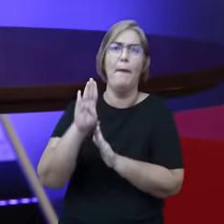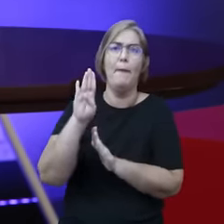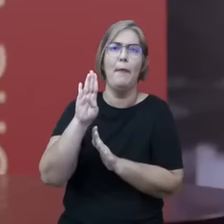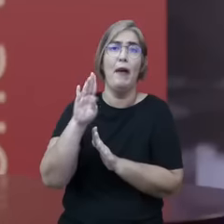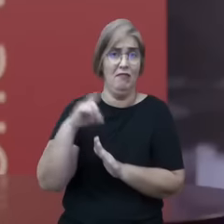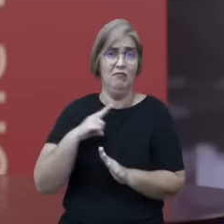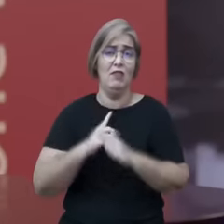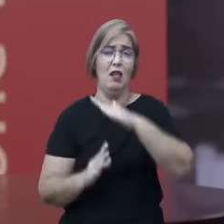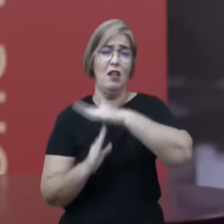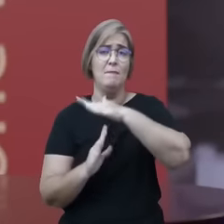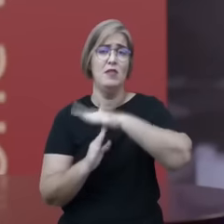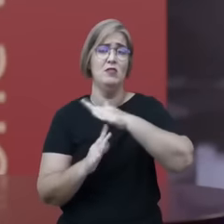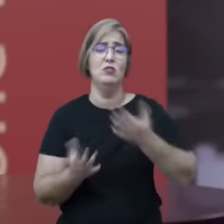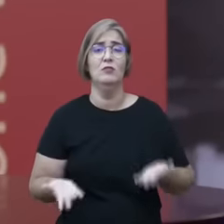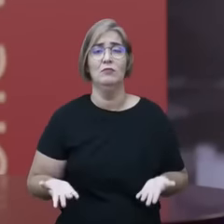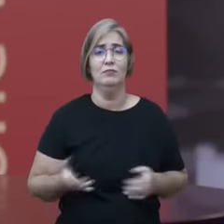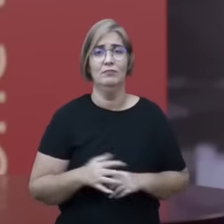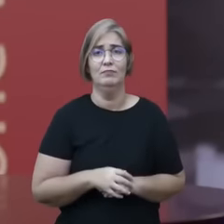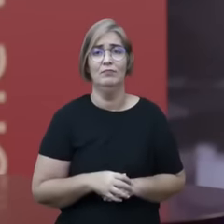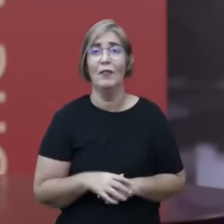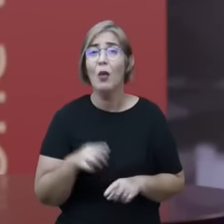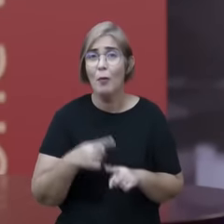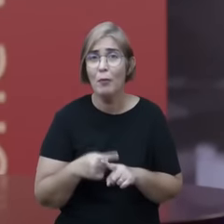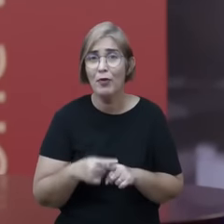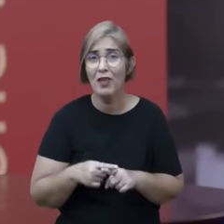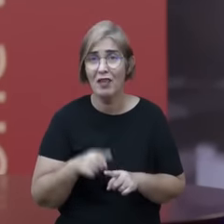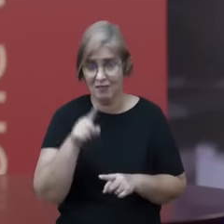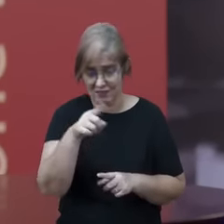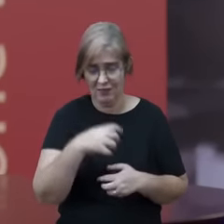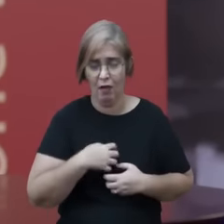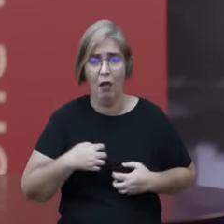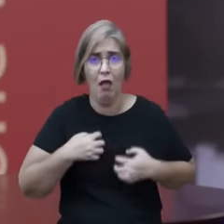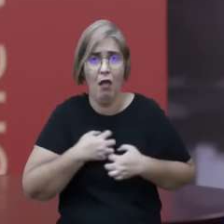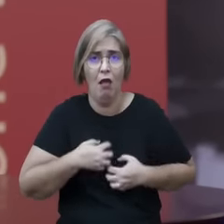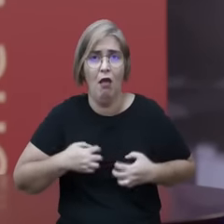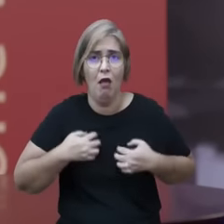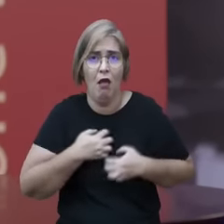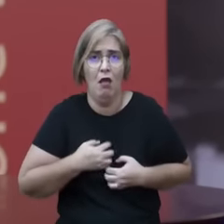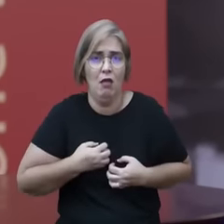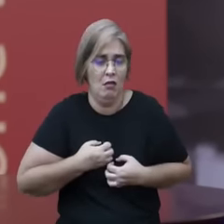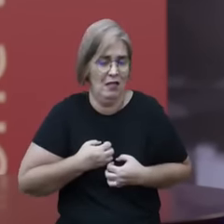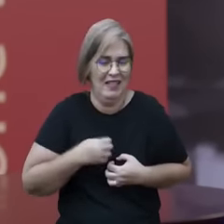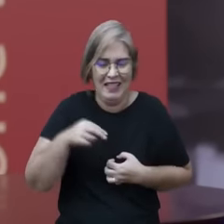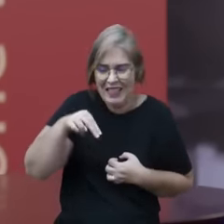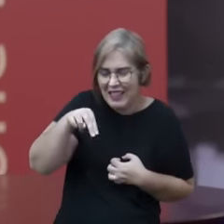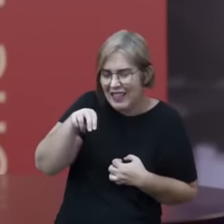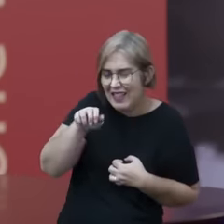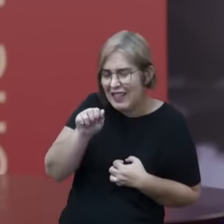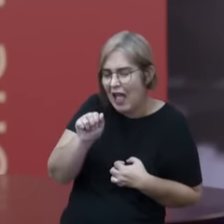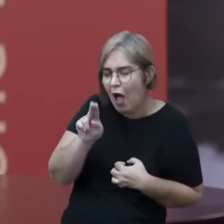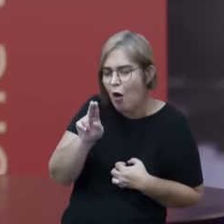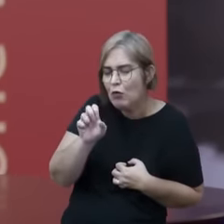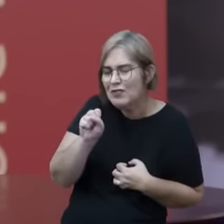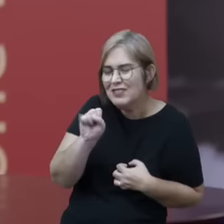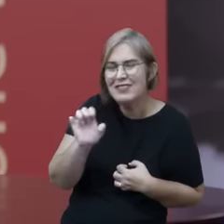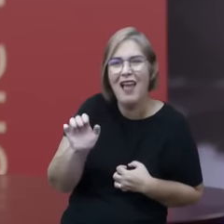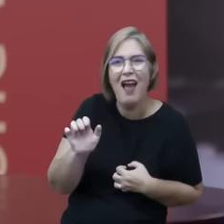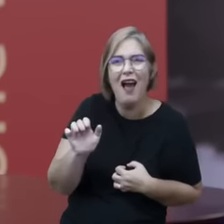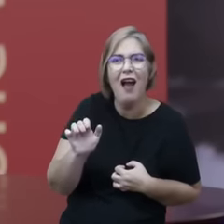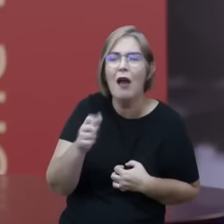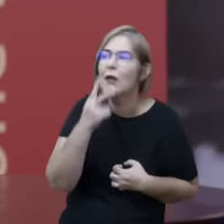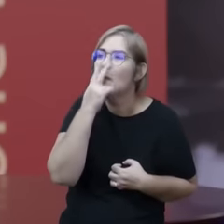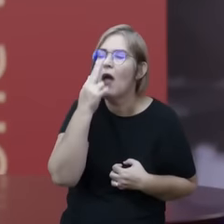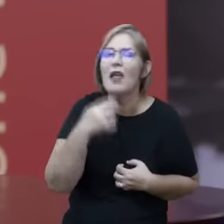né? Porque a náusea, como eu disse, né, e ela tá usando esse termo, né, a náusea, que é a angústia diante do existir, é a